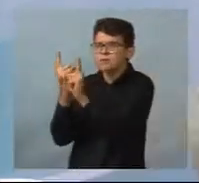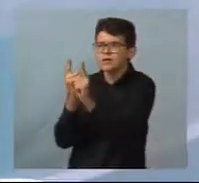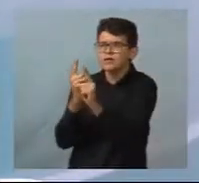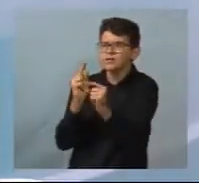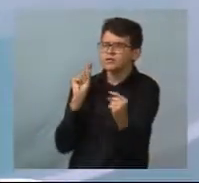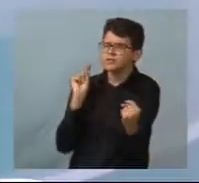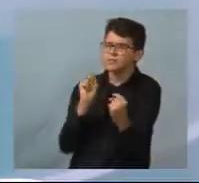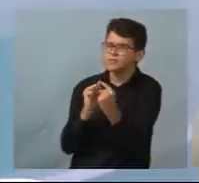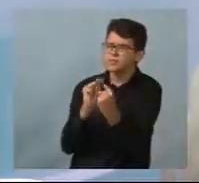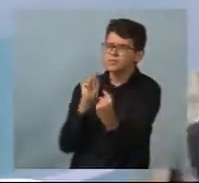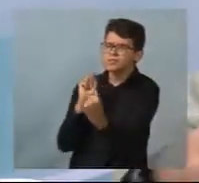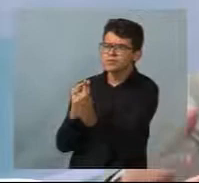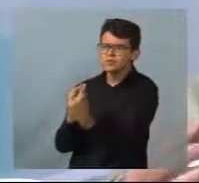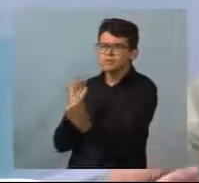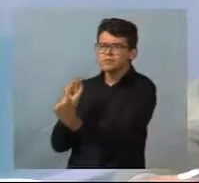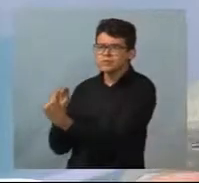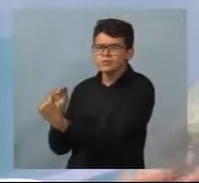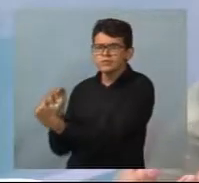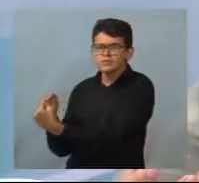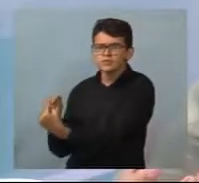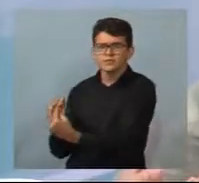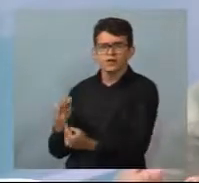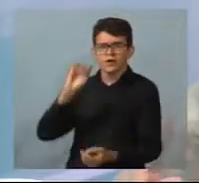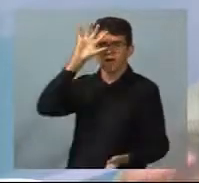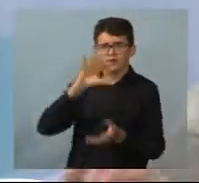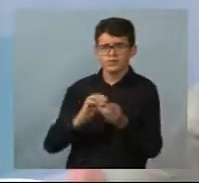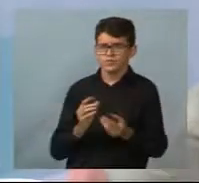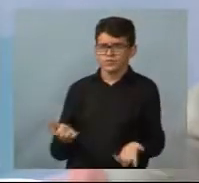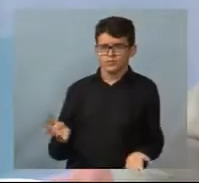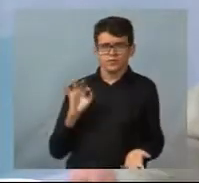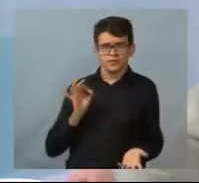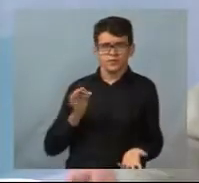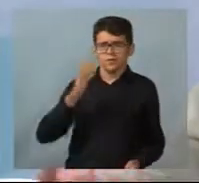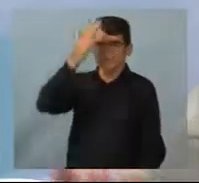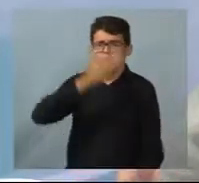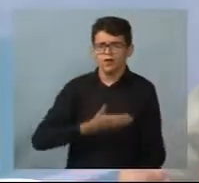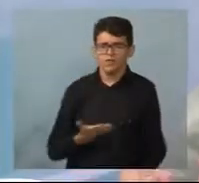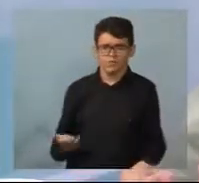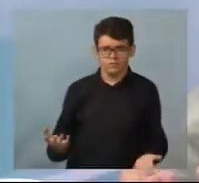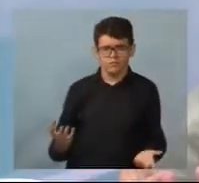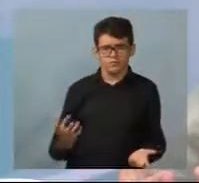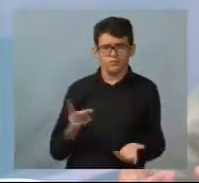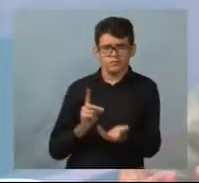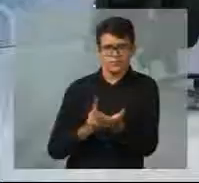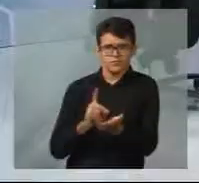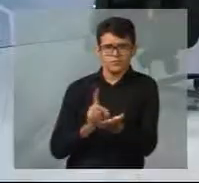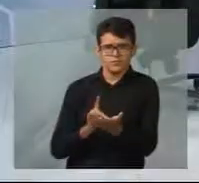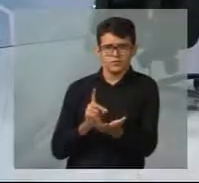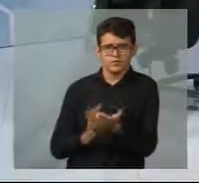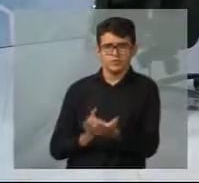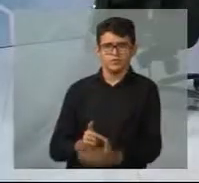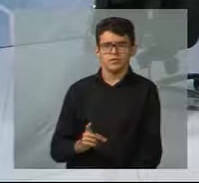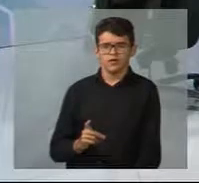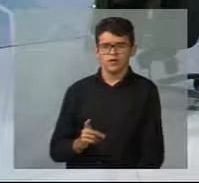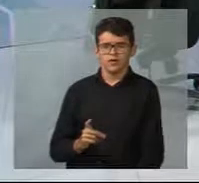que falta na roupa do camarada. Então você junta, o juiz tem o direito de fazer... Então você acha que foi construído a